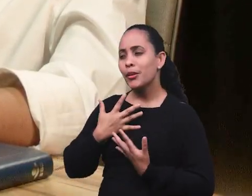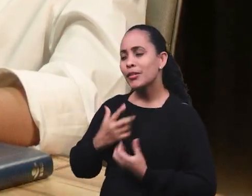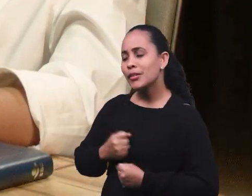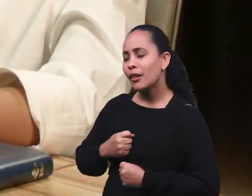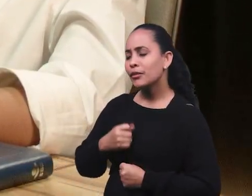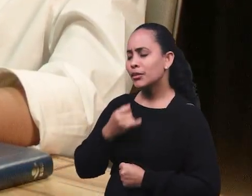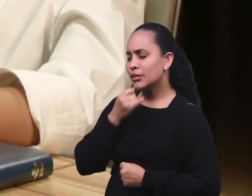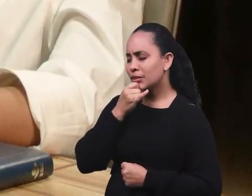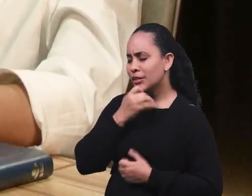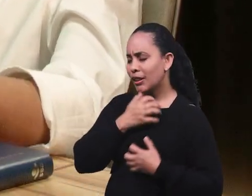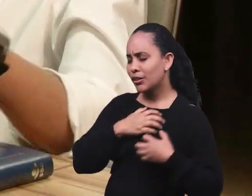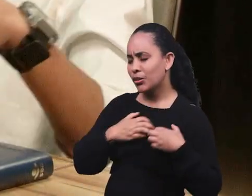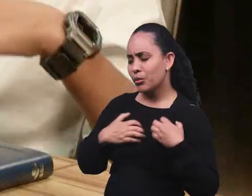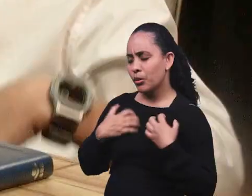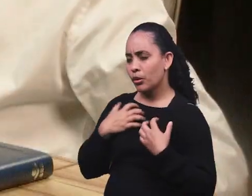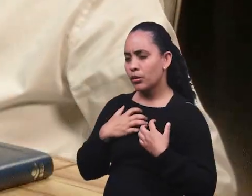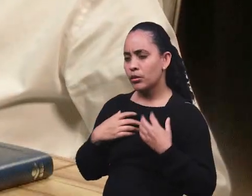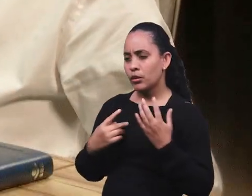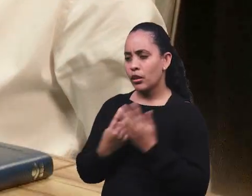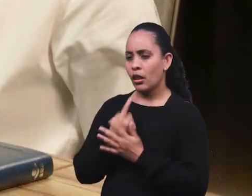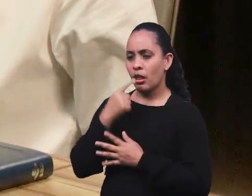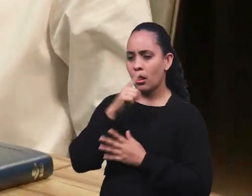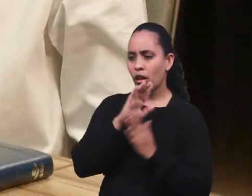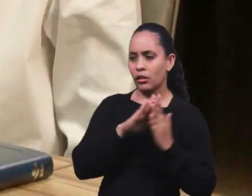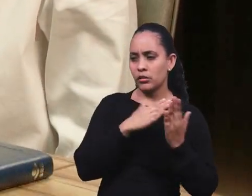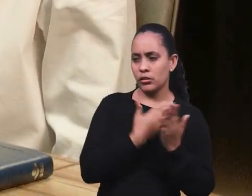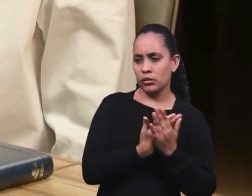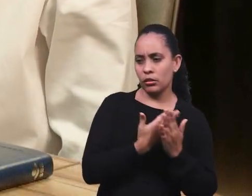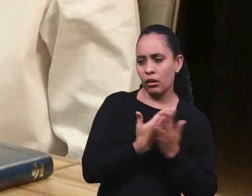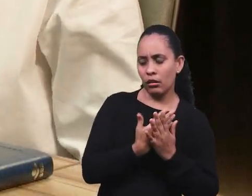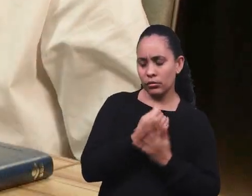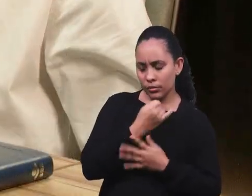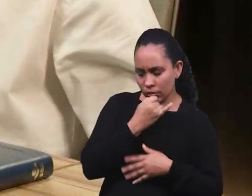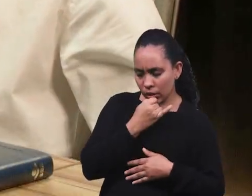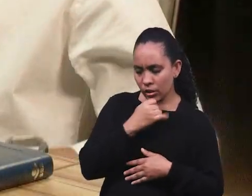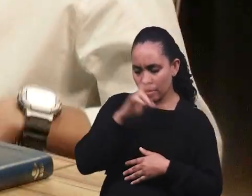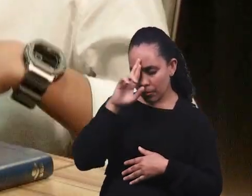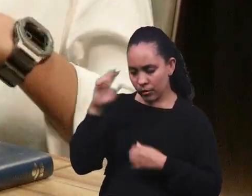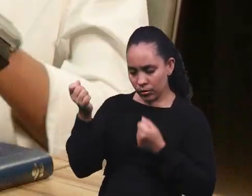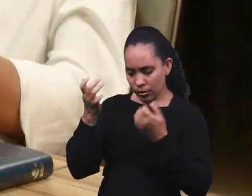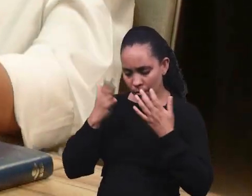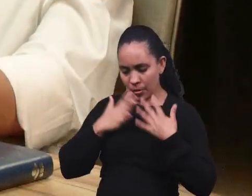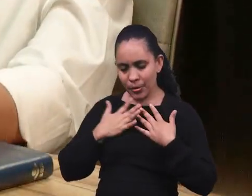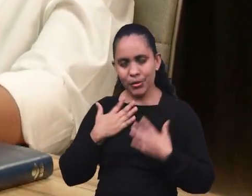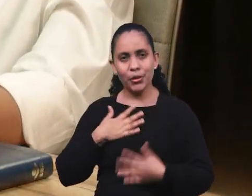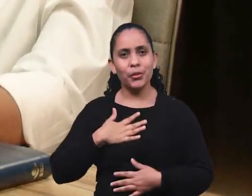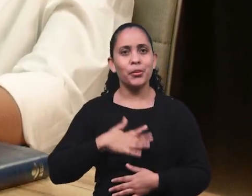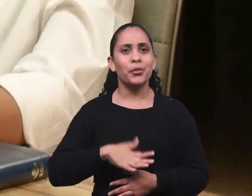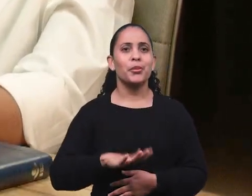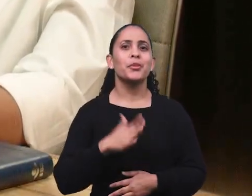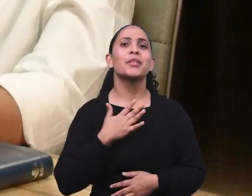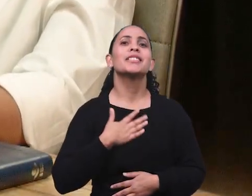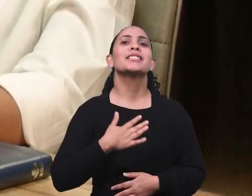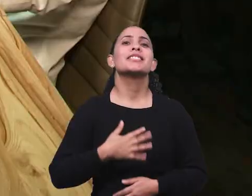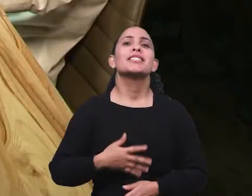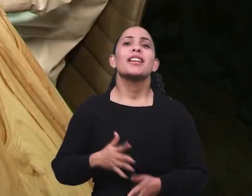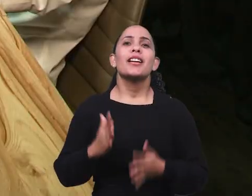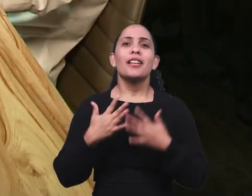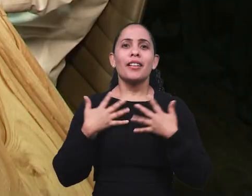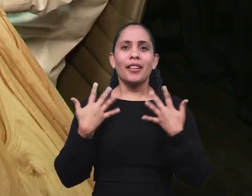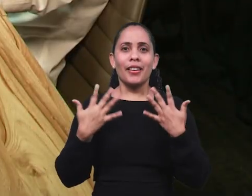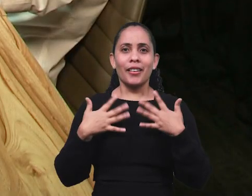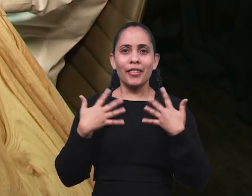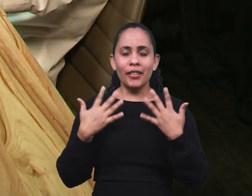porque eu estava um pouco triste por um episódio que tinha acontecido no meio da minha escola. Mas eu me apropriei daquele dom. E aí? Um bálsamo